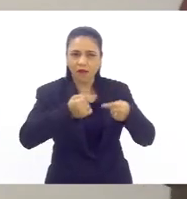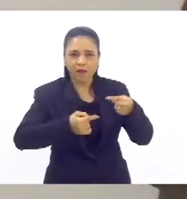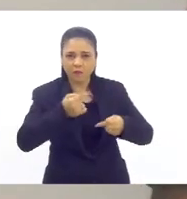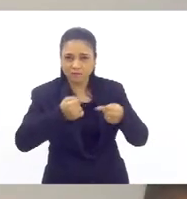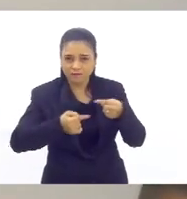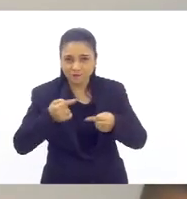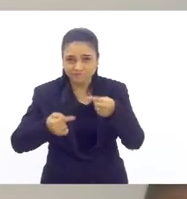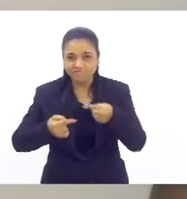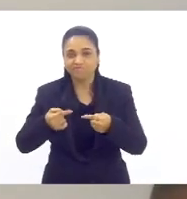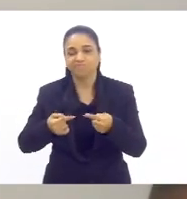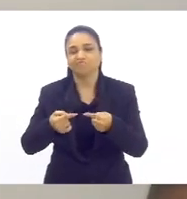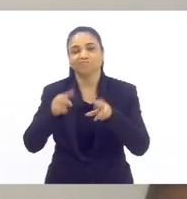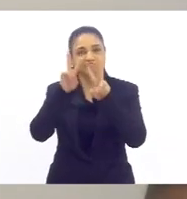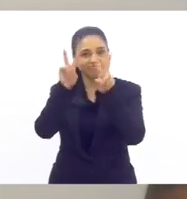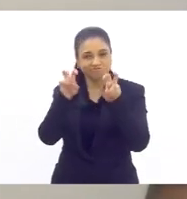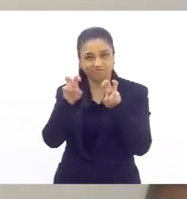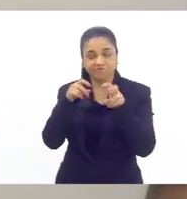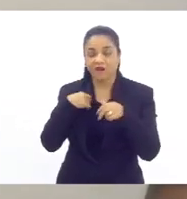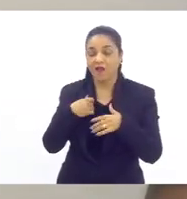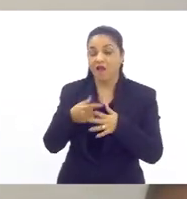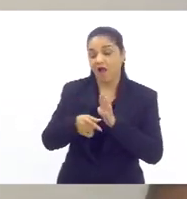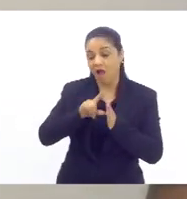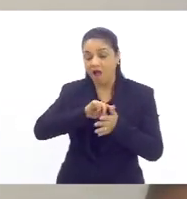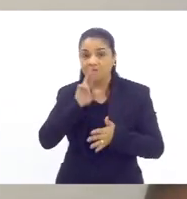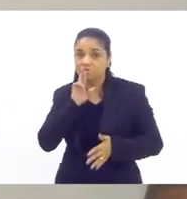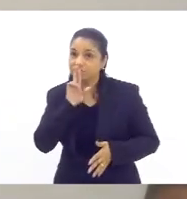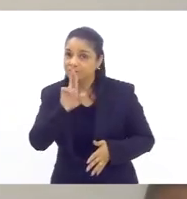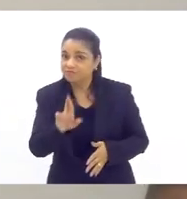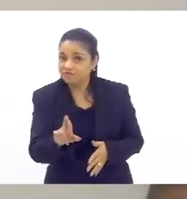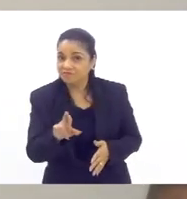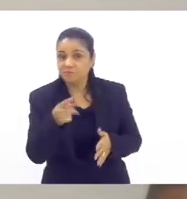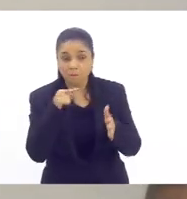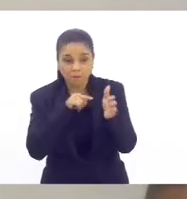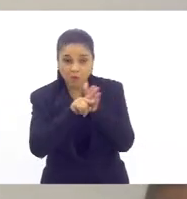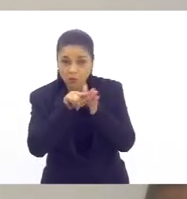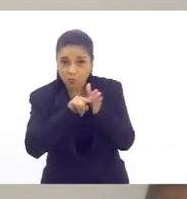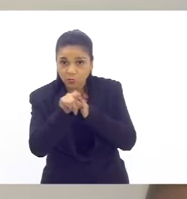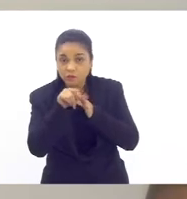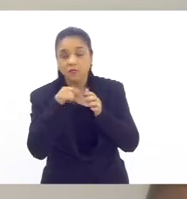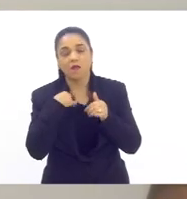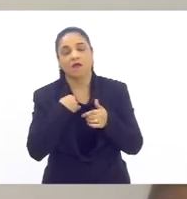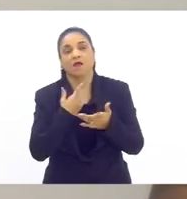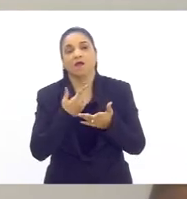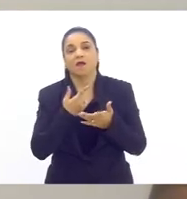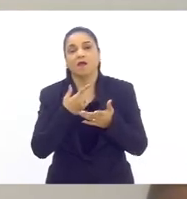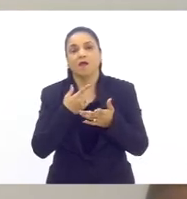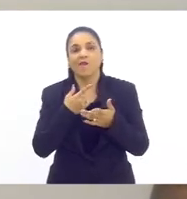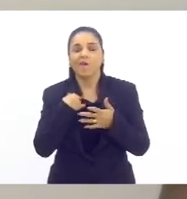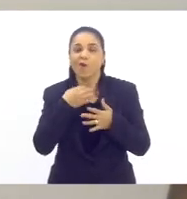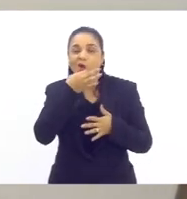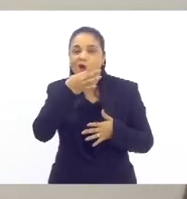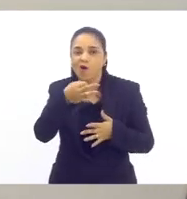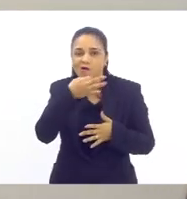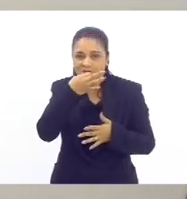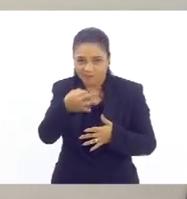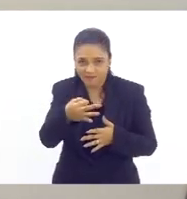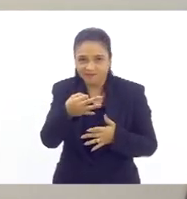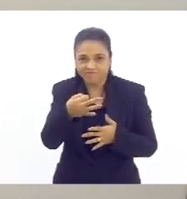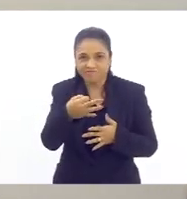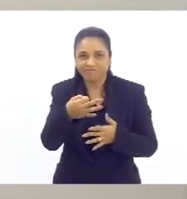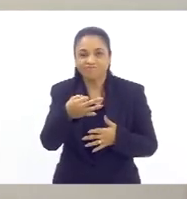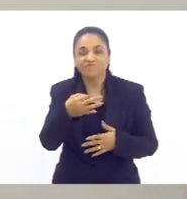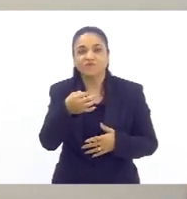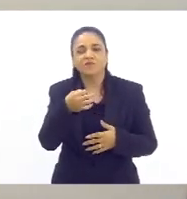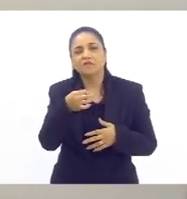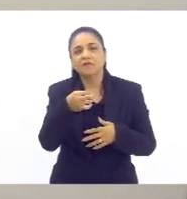mas antes de responder as suas perguntas eu quero só fazer um pequeno comentário Porque eu